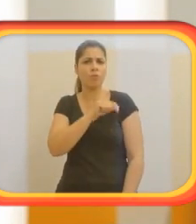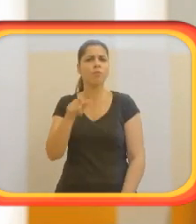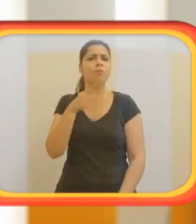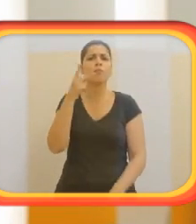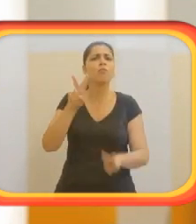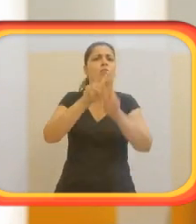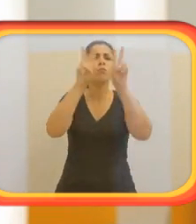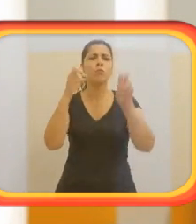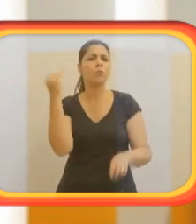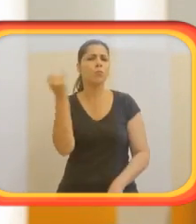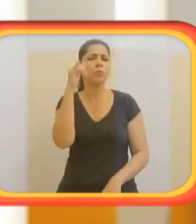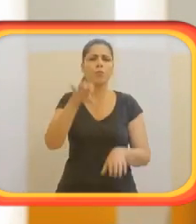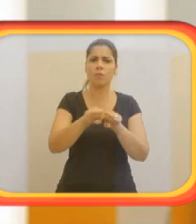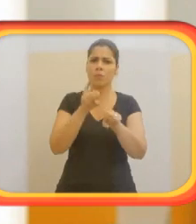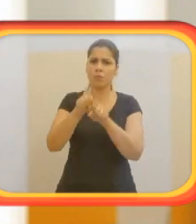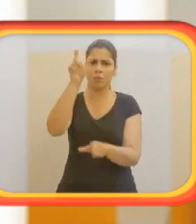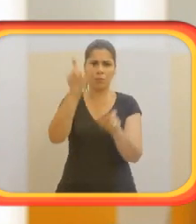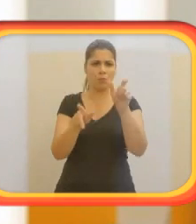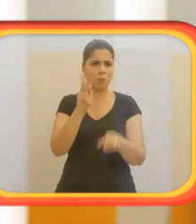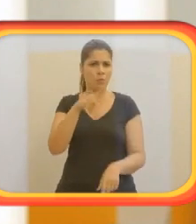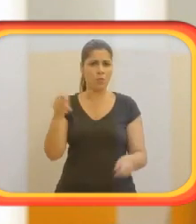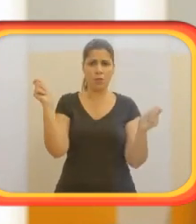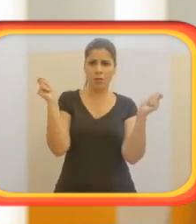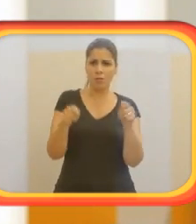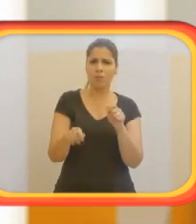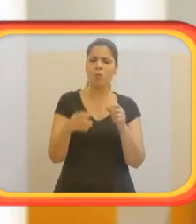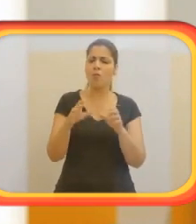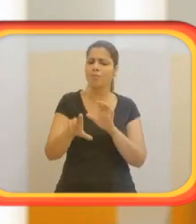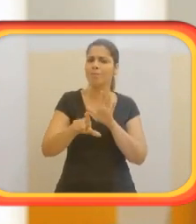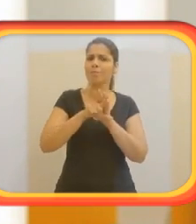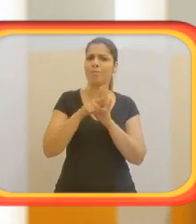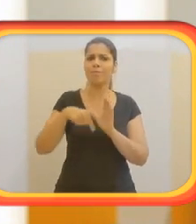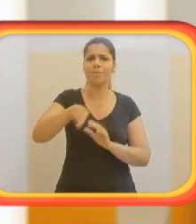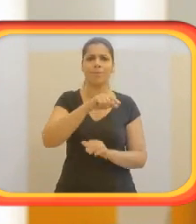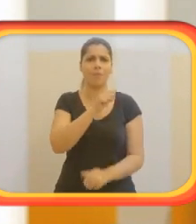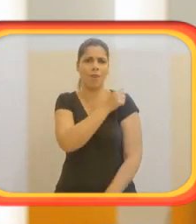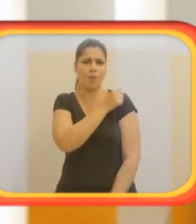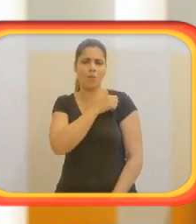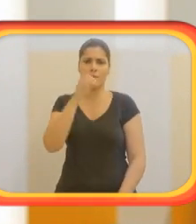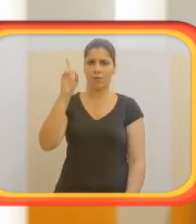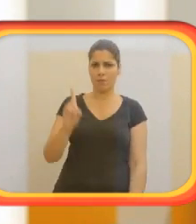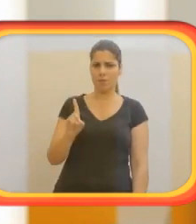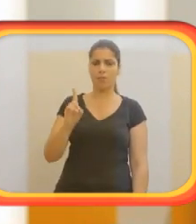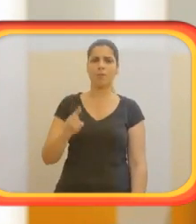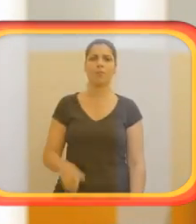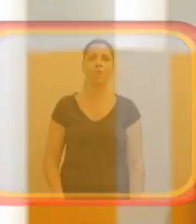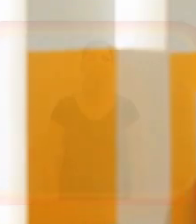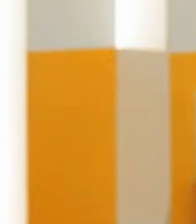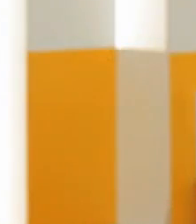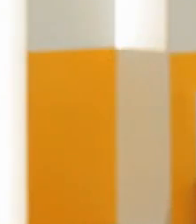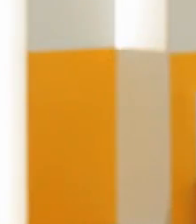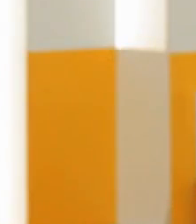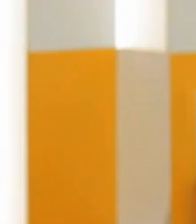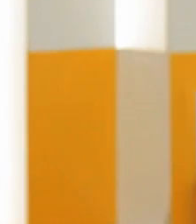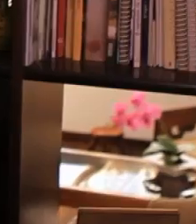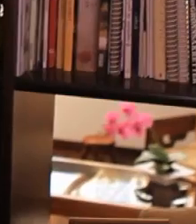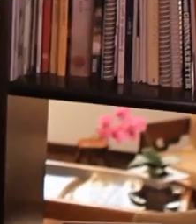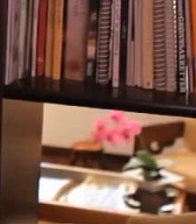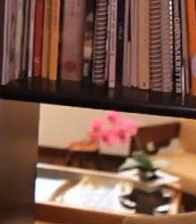do Rio de Janeiro. Ela falou sobre a importância da formação de professores capacitados para lidar com alunos com